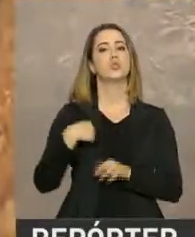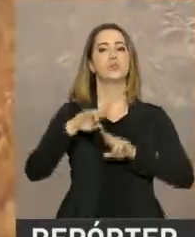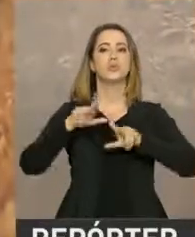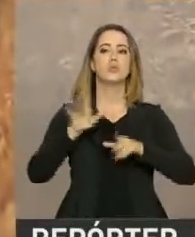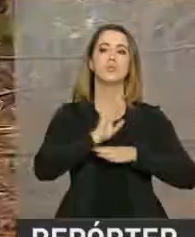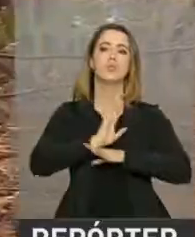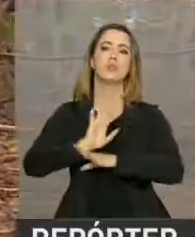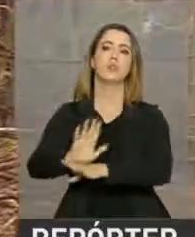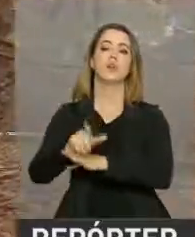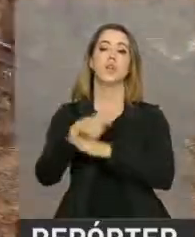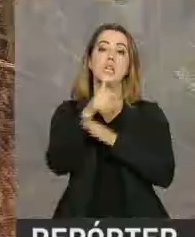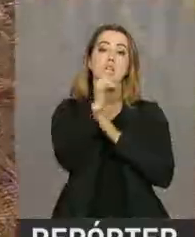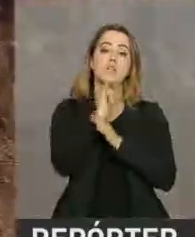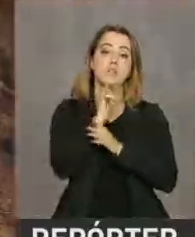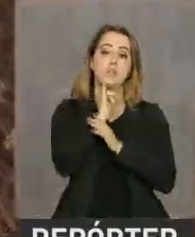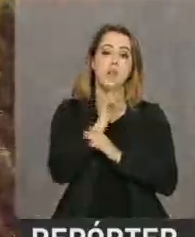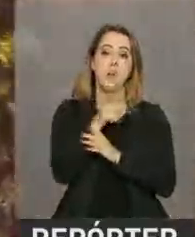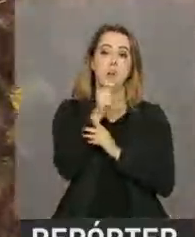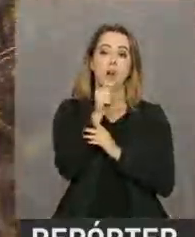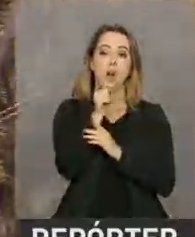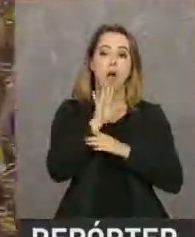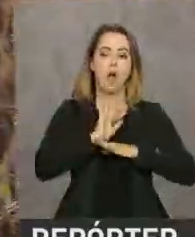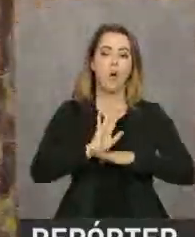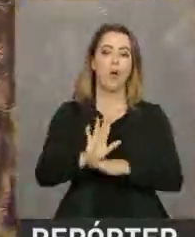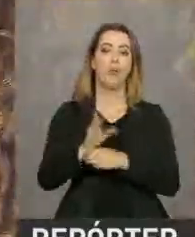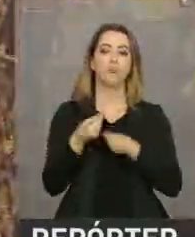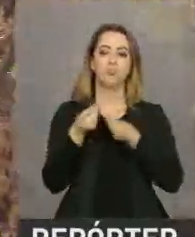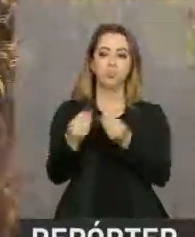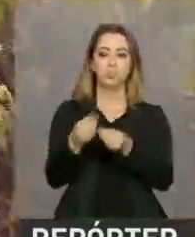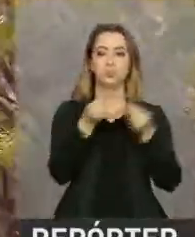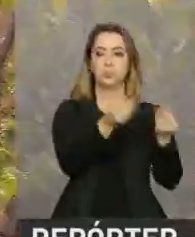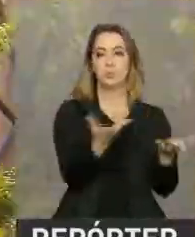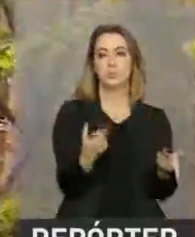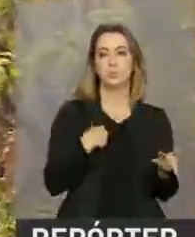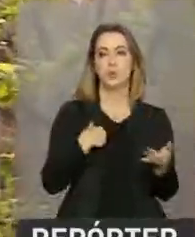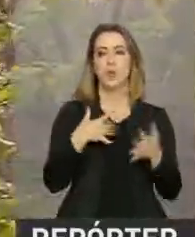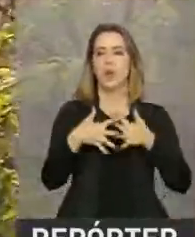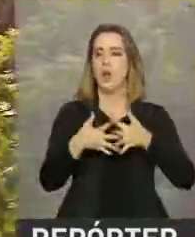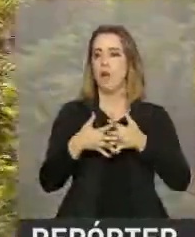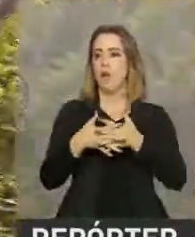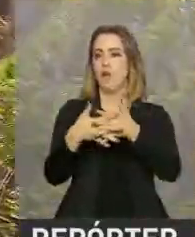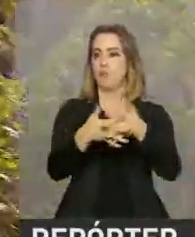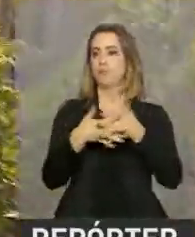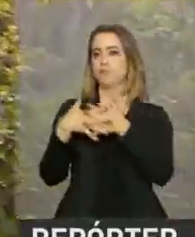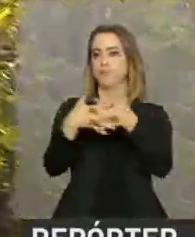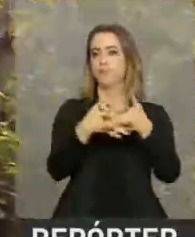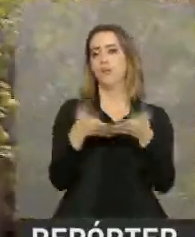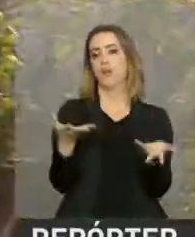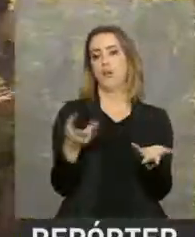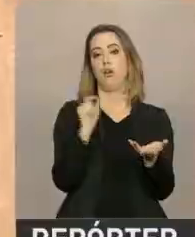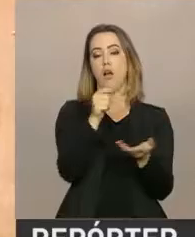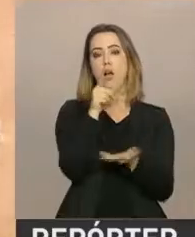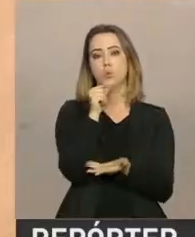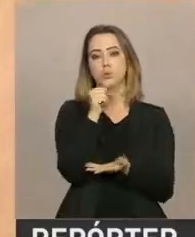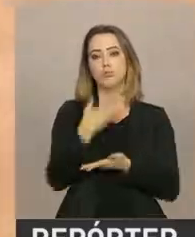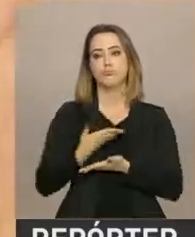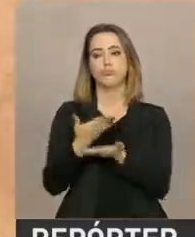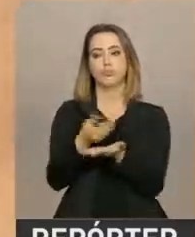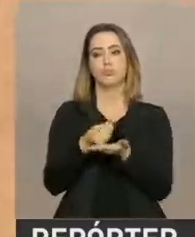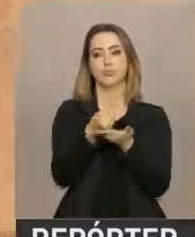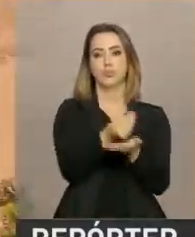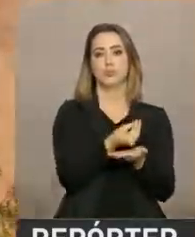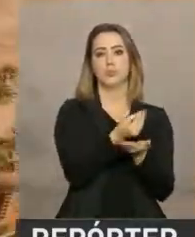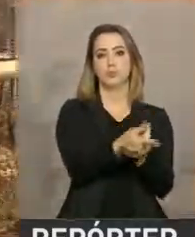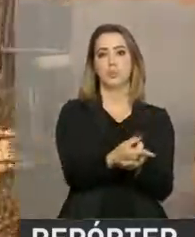fornecimento de água tratada da população por meio da operação carro-pipa federal a renegociação de dívidas